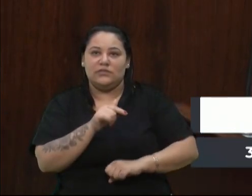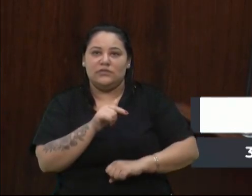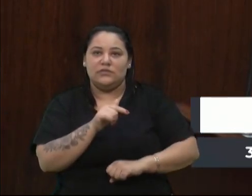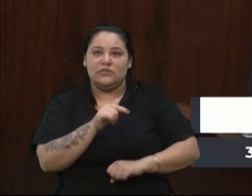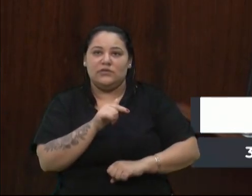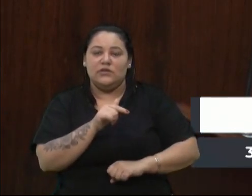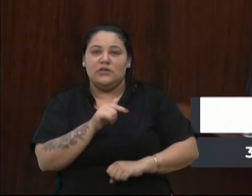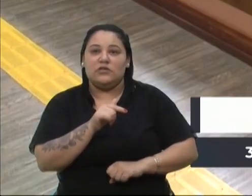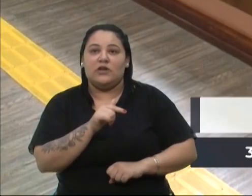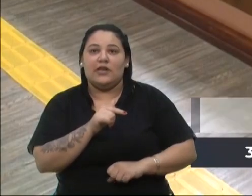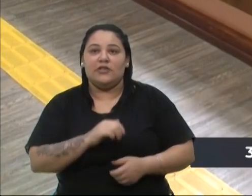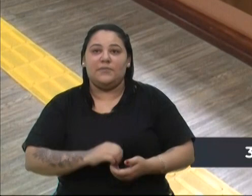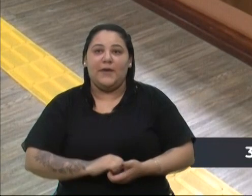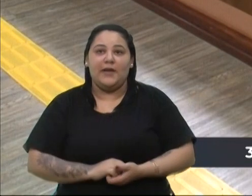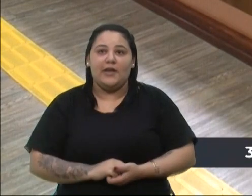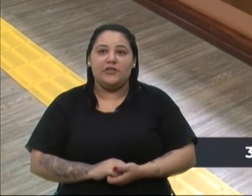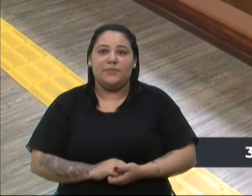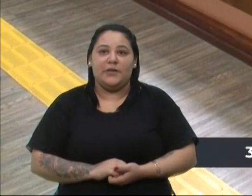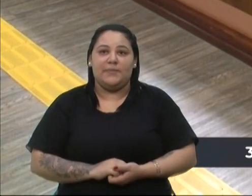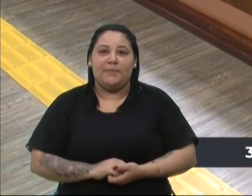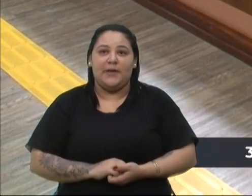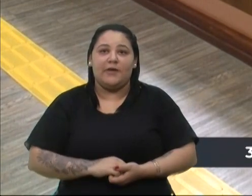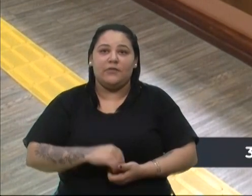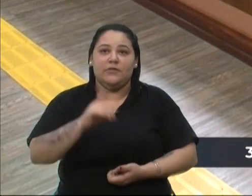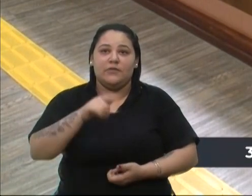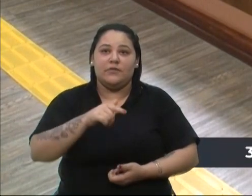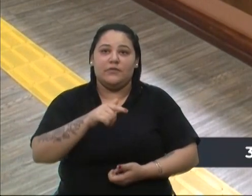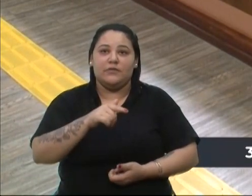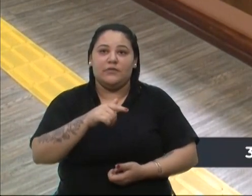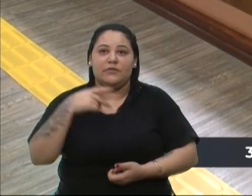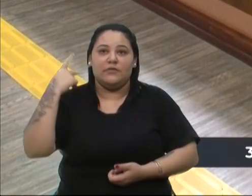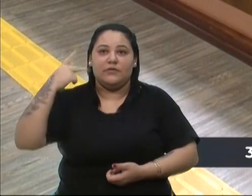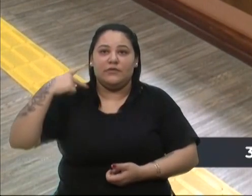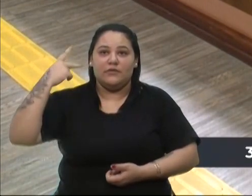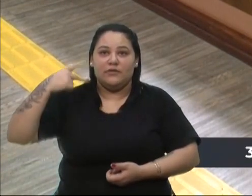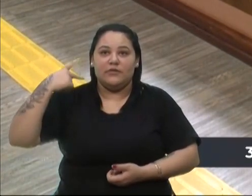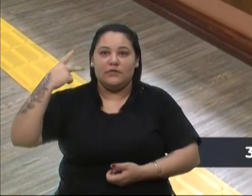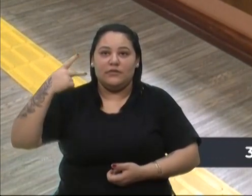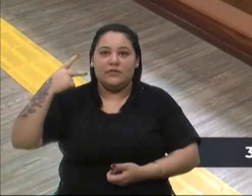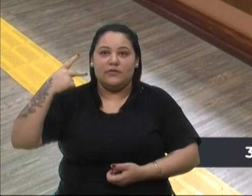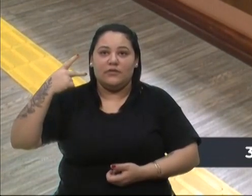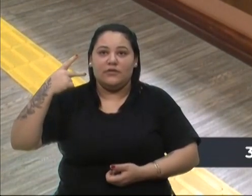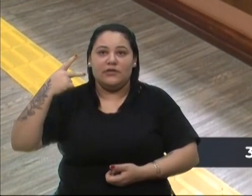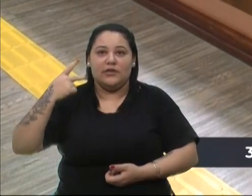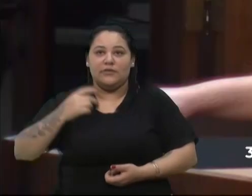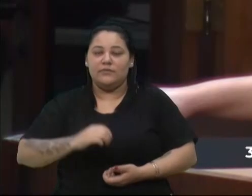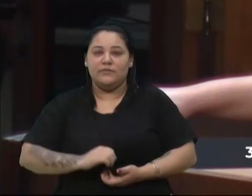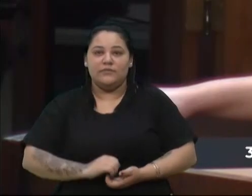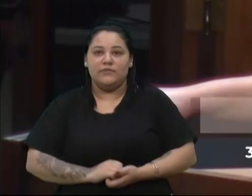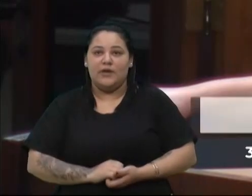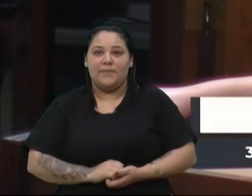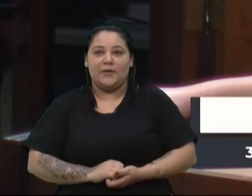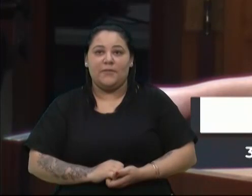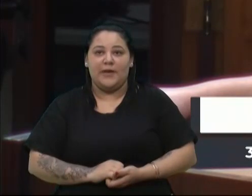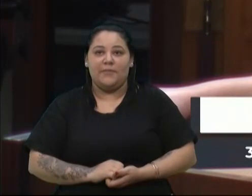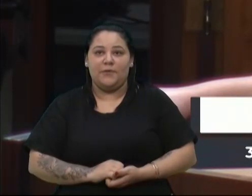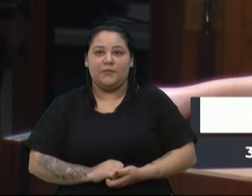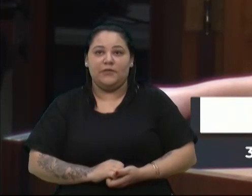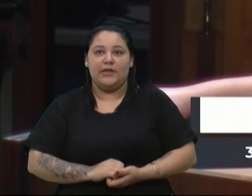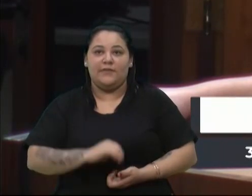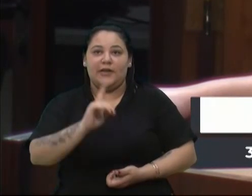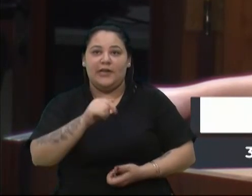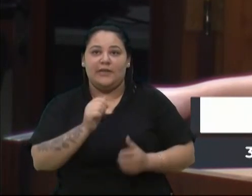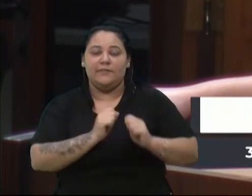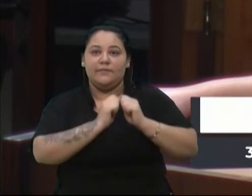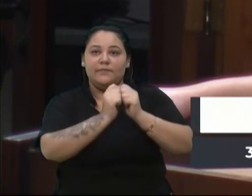história. Muito obrigado, vereadora Rose. Eu acho que é justamente isso, é através das